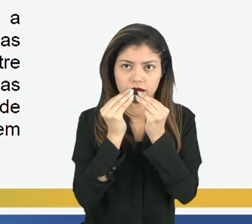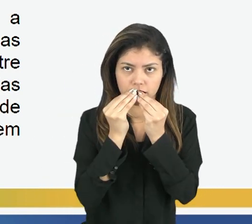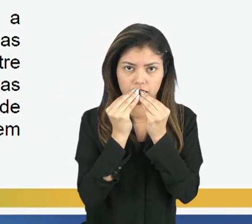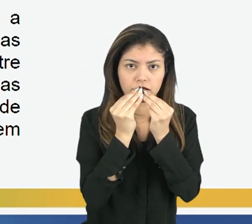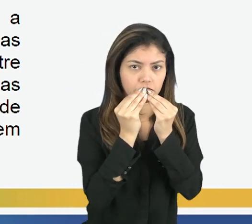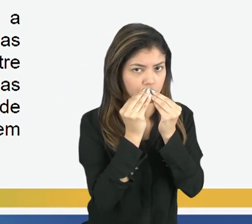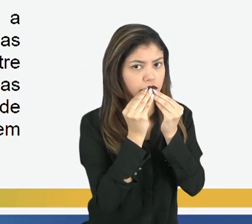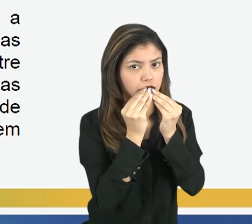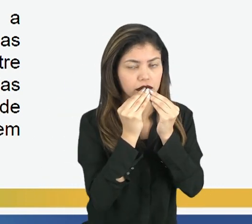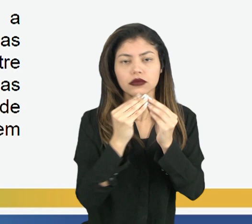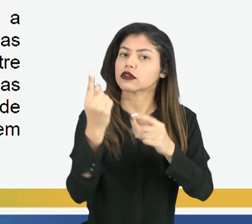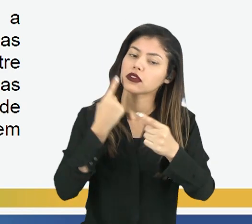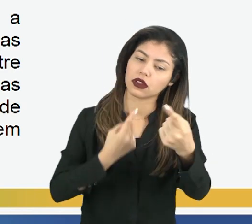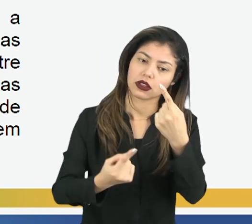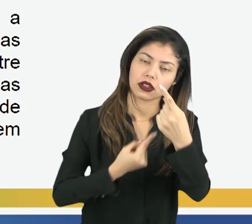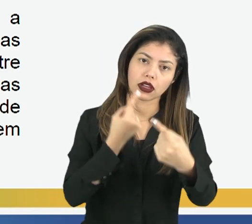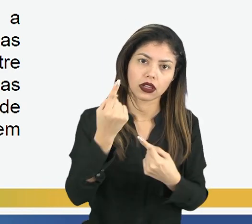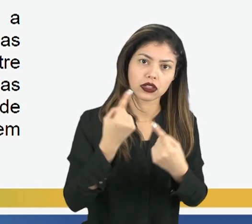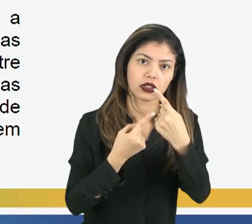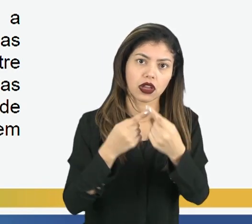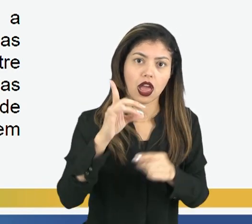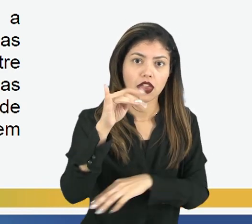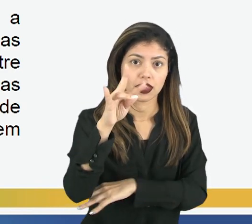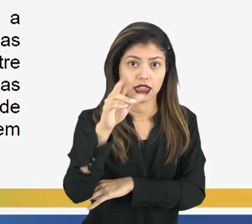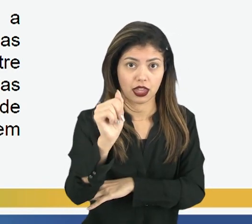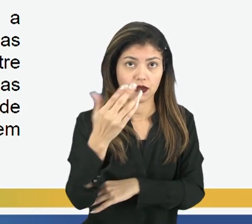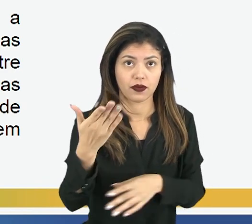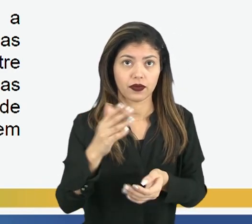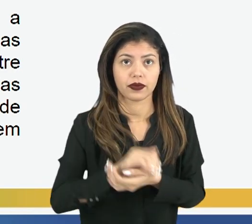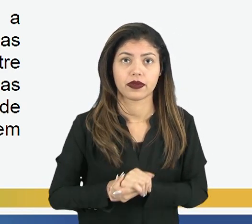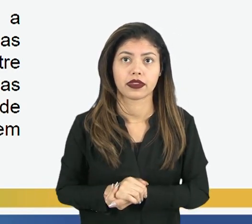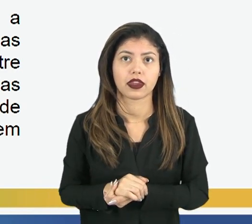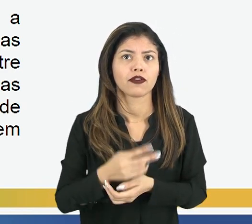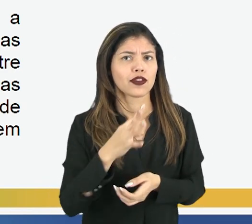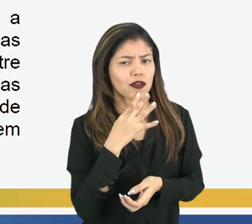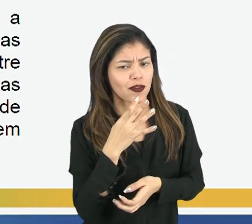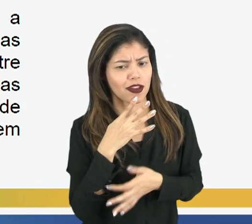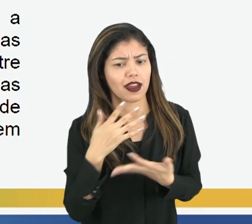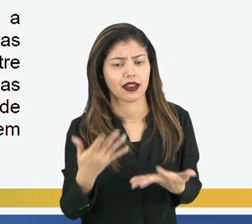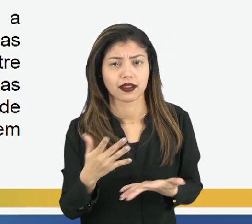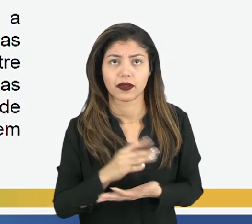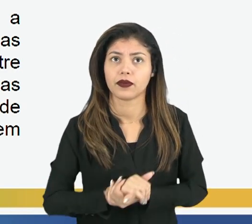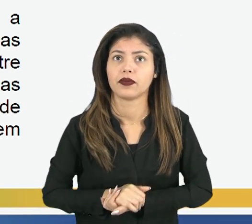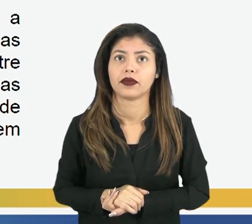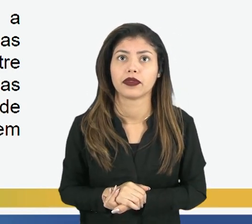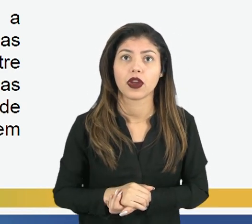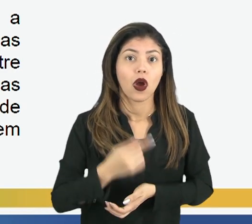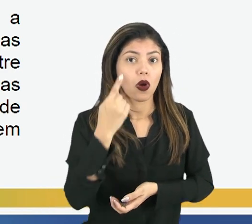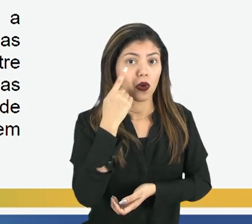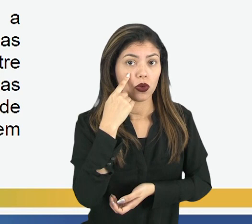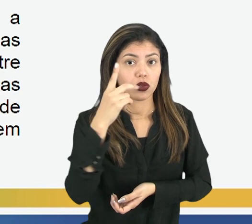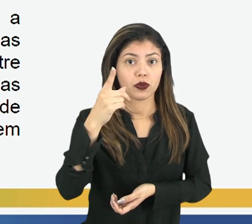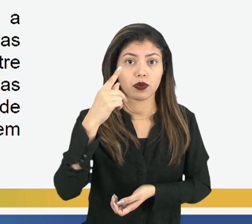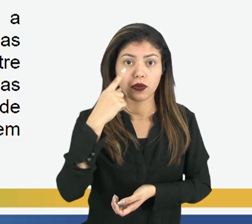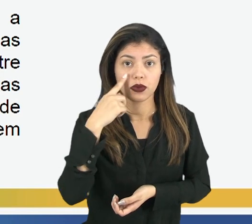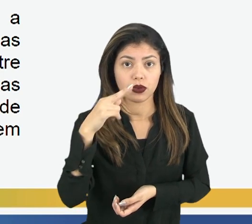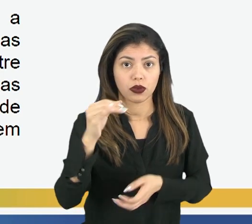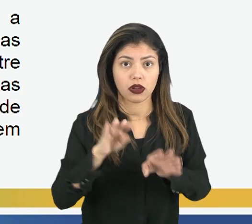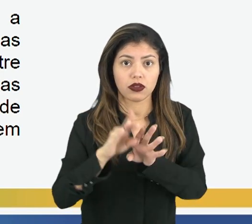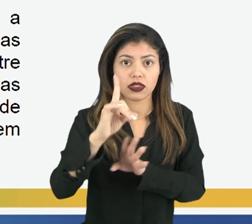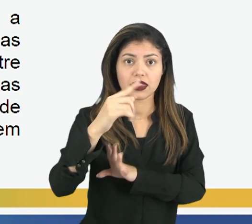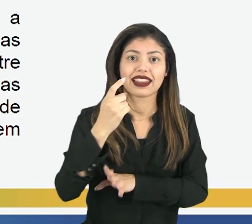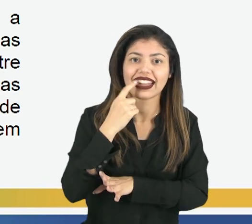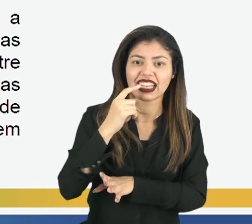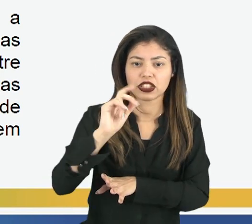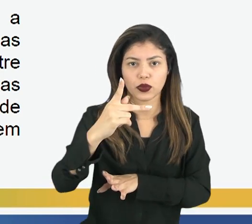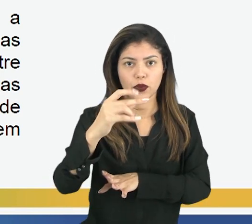fechadas, o que nos relaciona a um ditado popular, que eu acho que vocês também conhecem: olho por olho, dente por